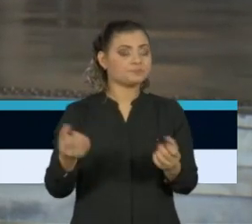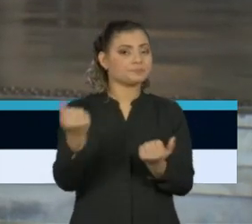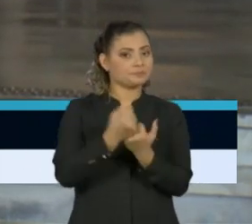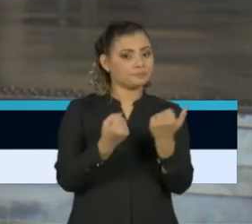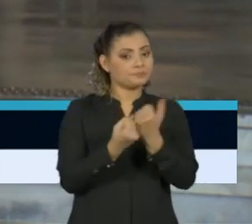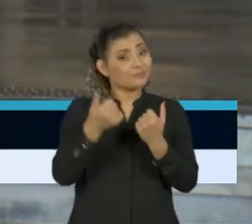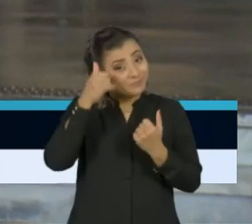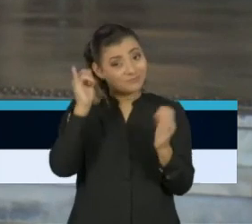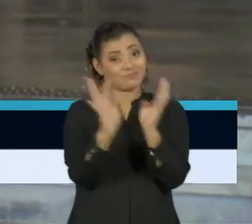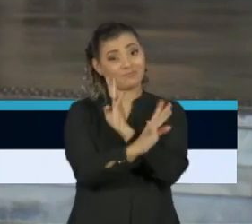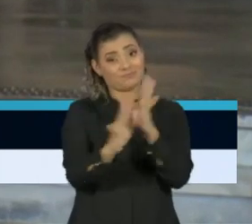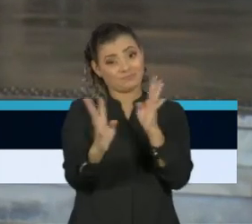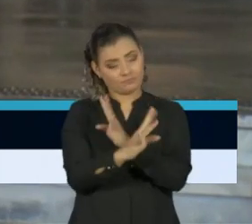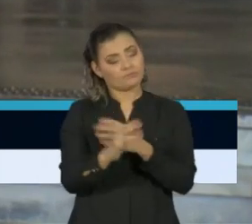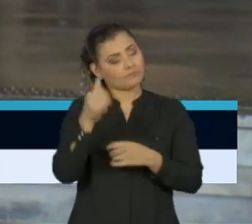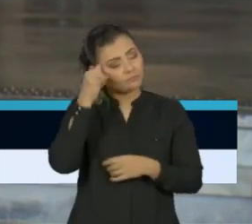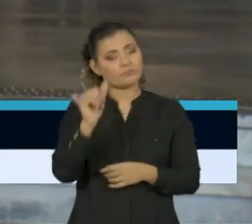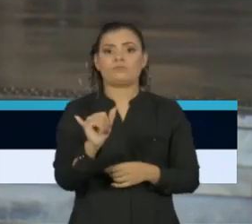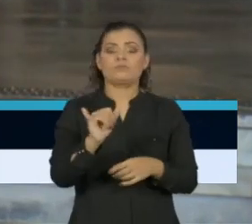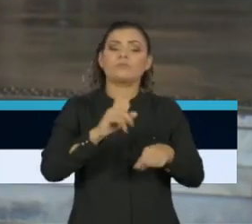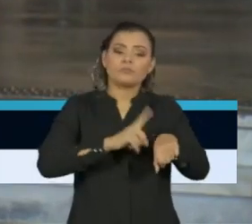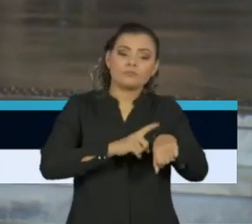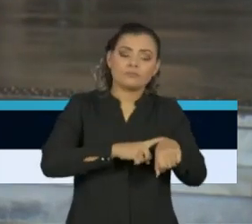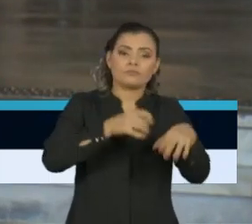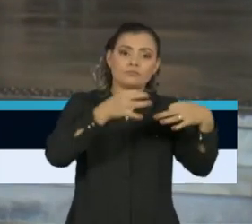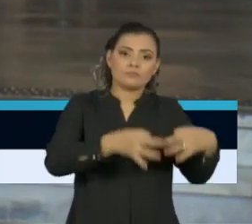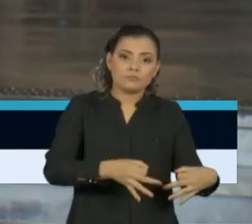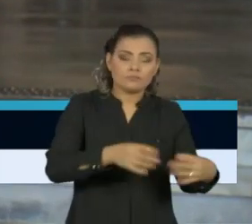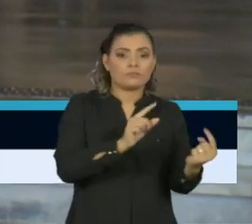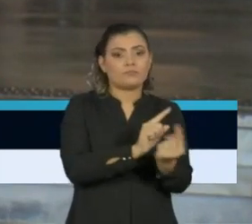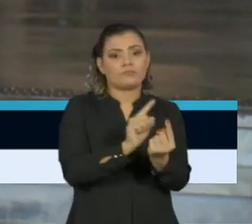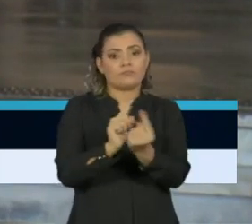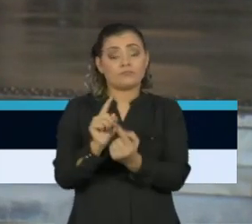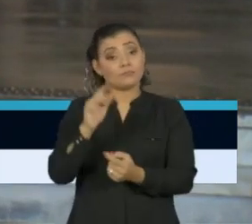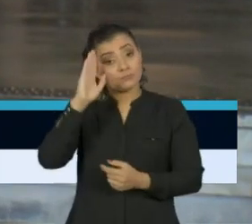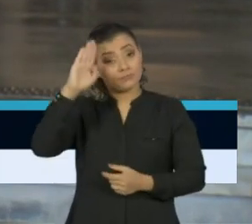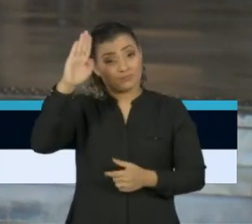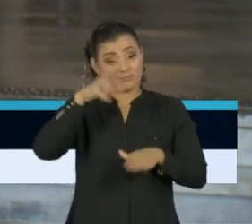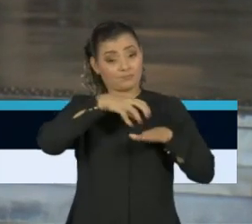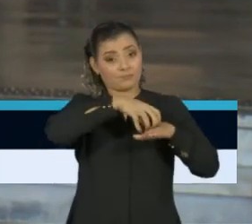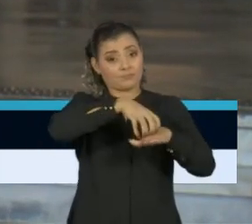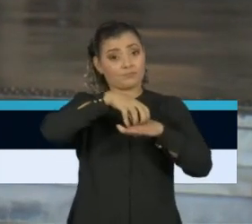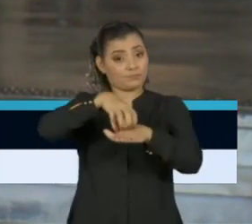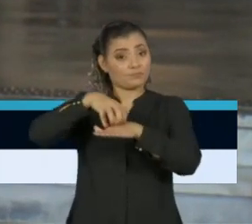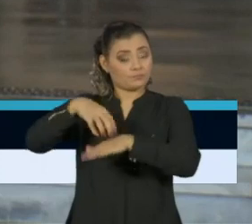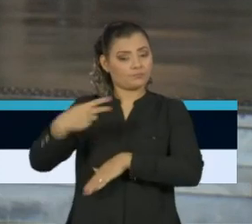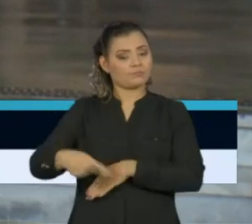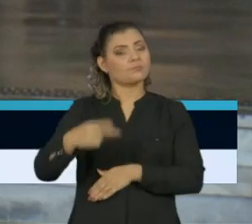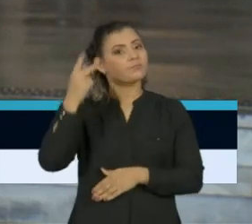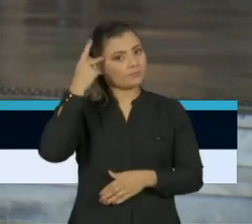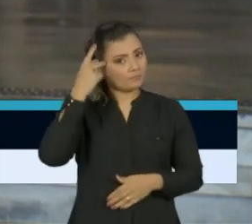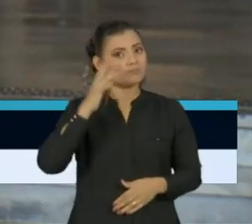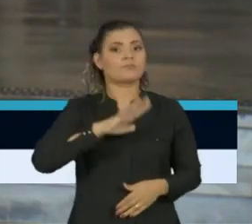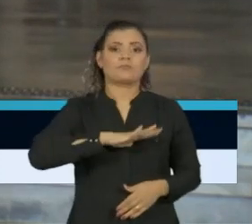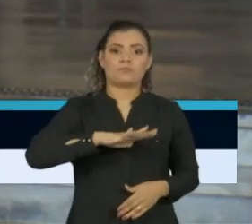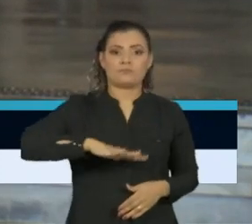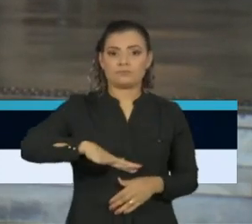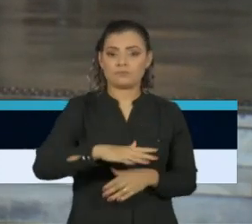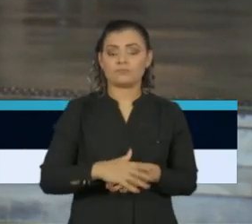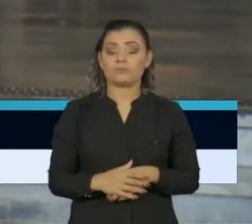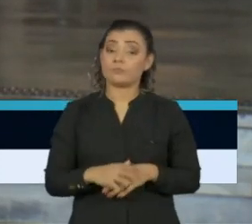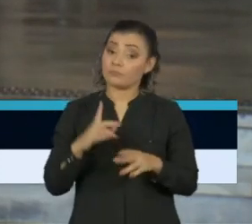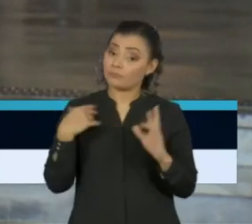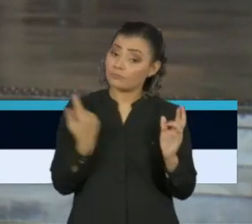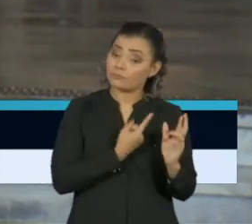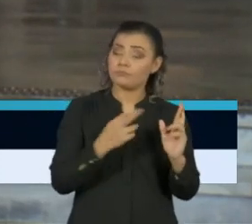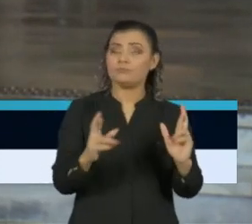para evitar pico de aglomeração, em especial no transporte público aqui da cidade de São Paulo. Então, a gente